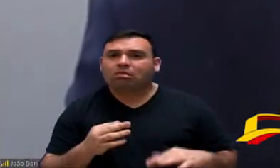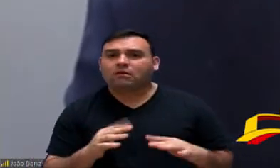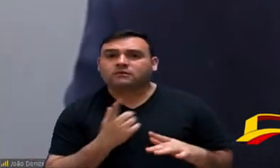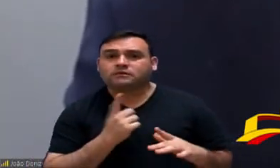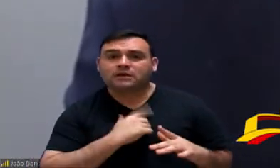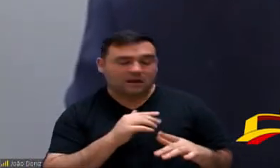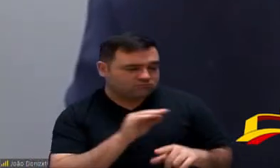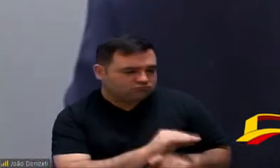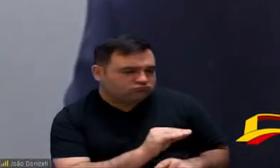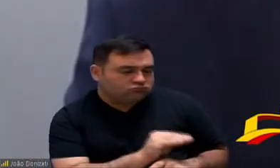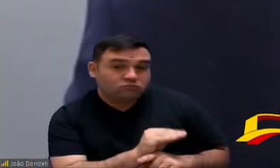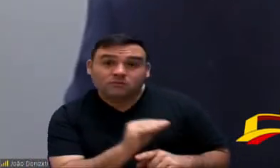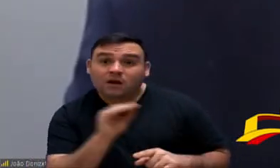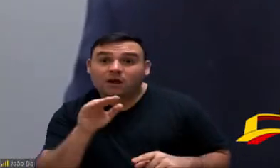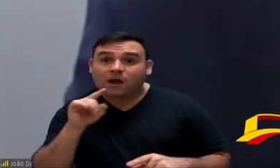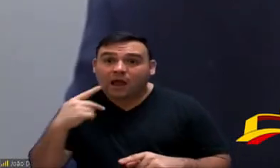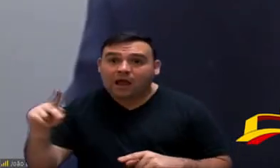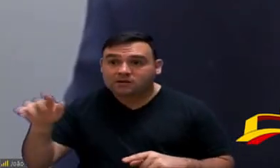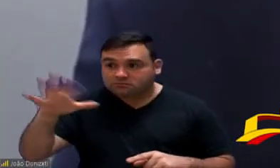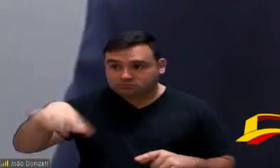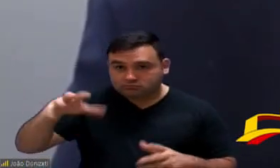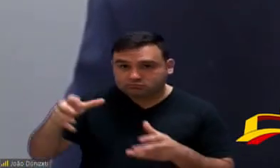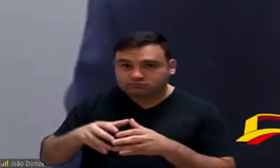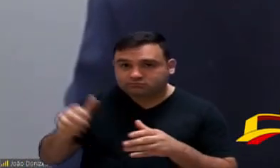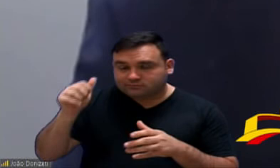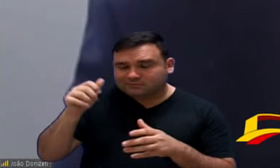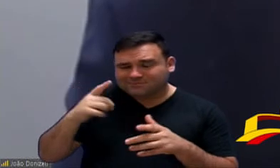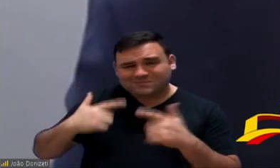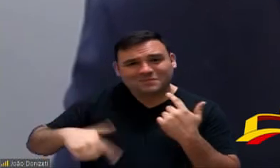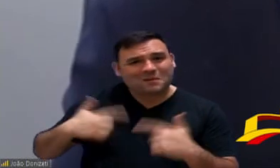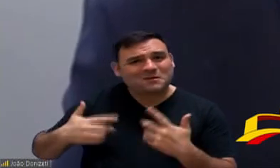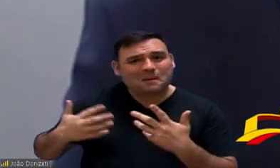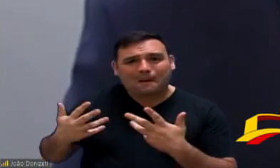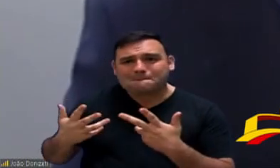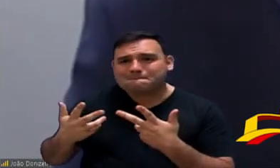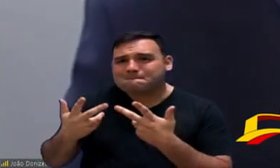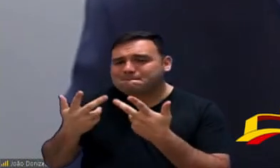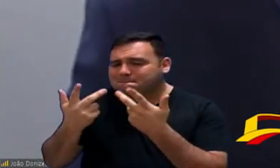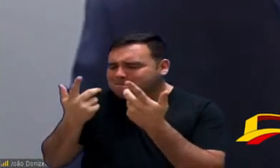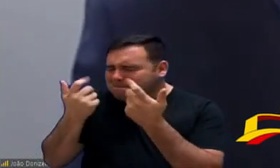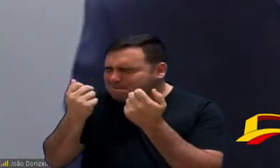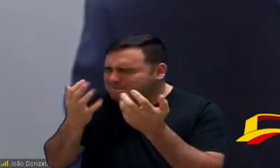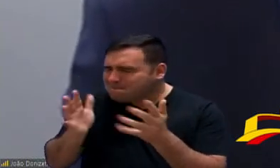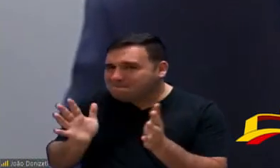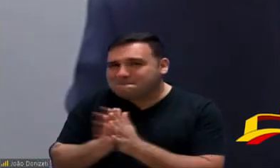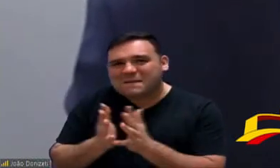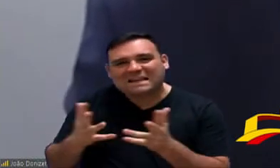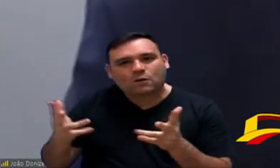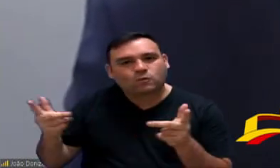doentes. Elas fazem um trabalho maravilhoso. Isso é